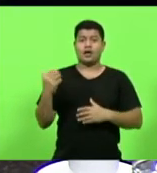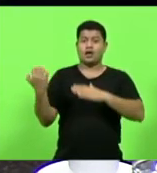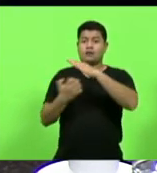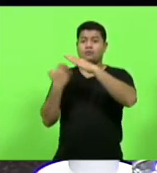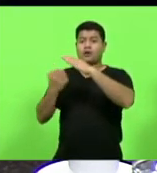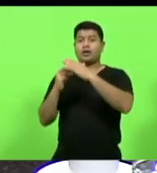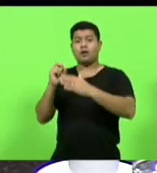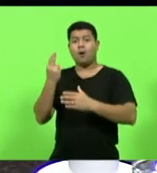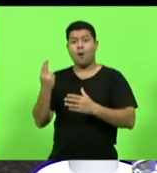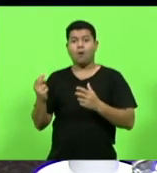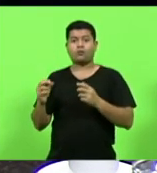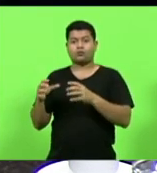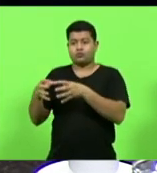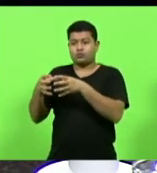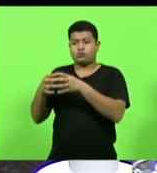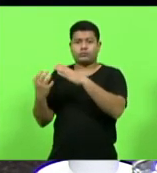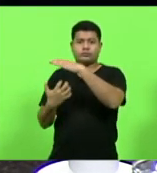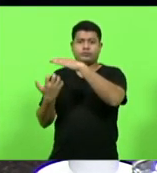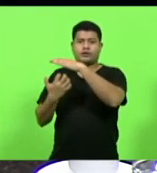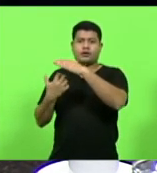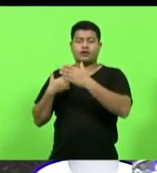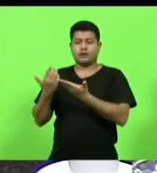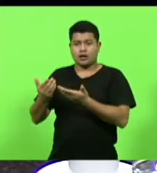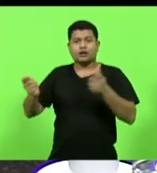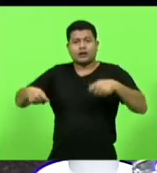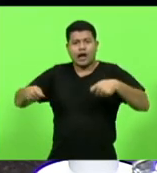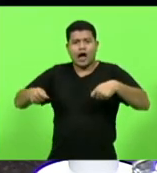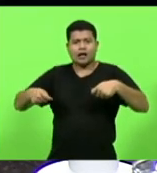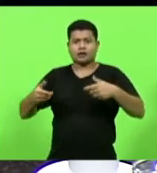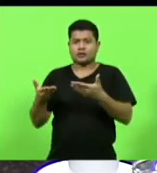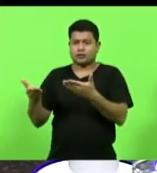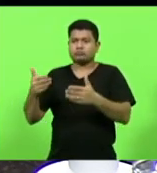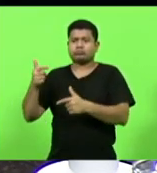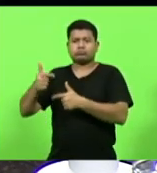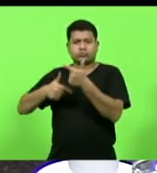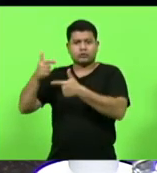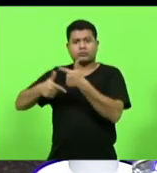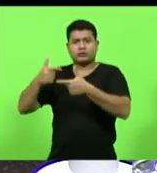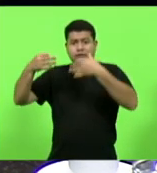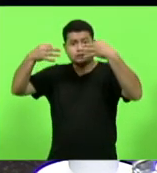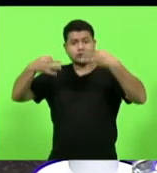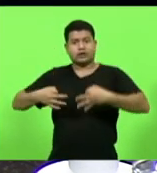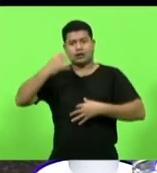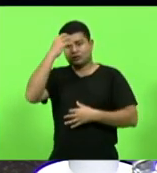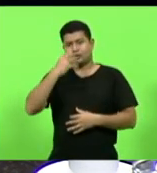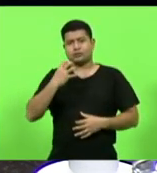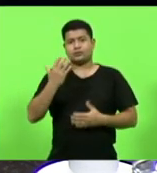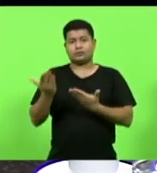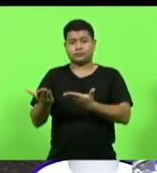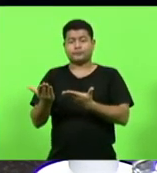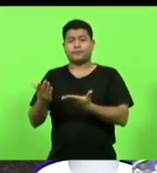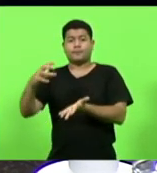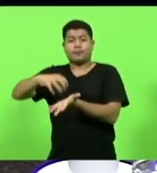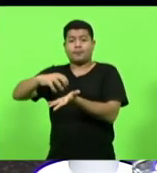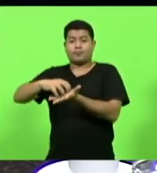demonstre capacidade para explorar o empreendimento. E o Centro de Eventos